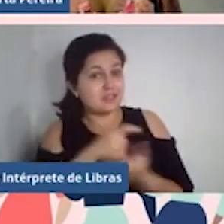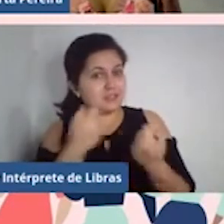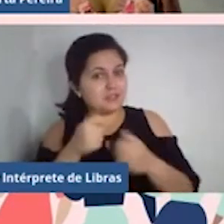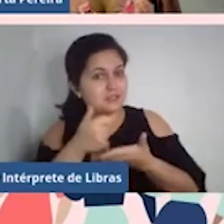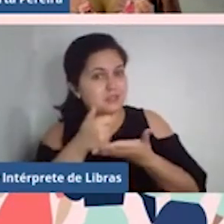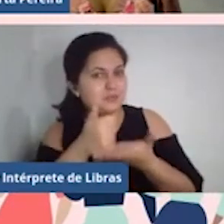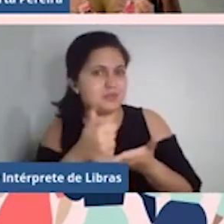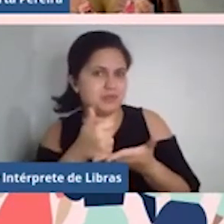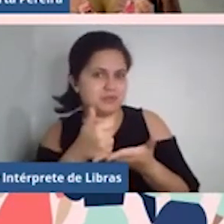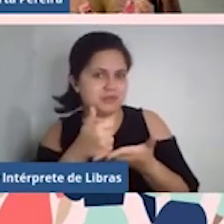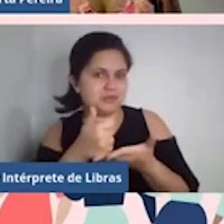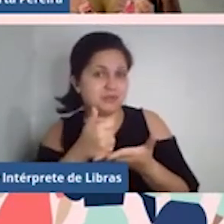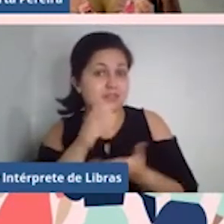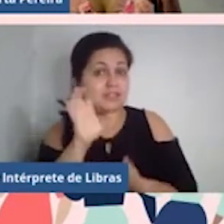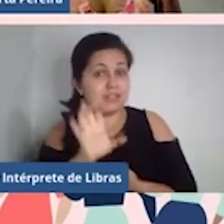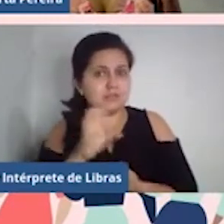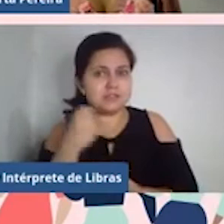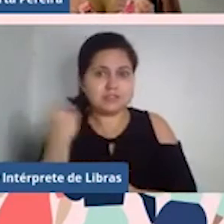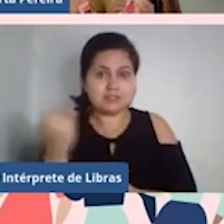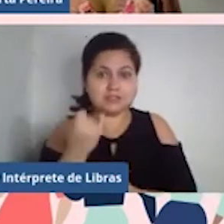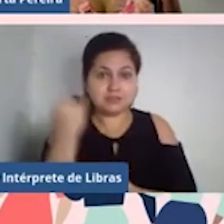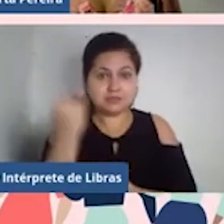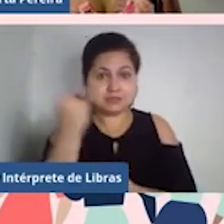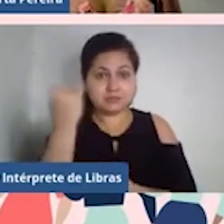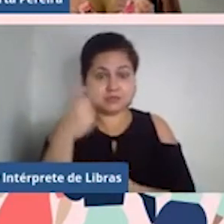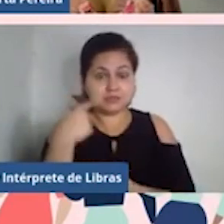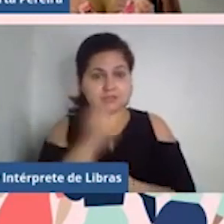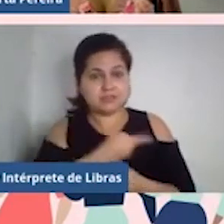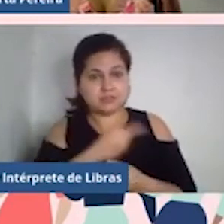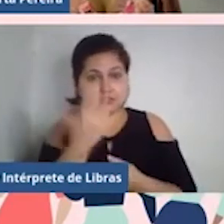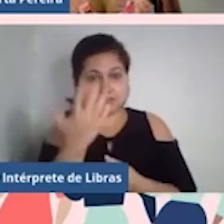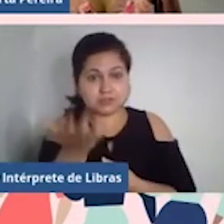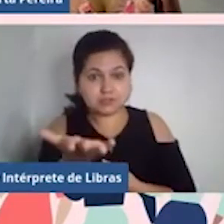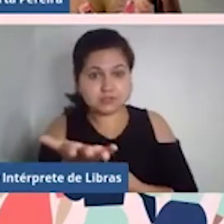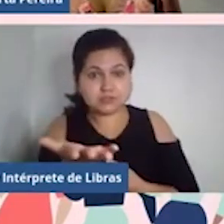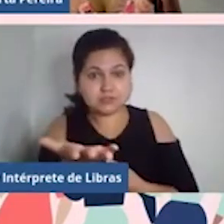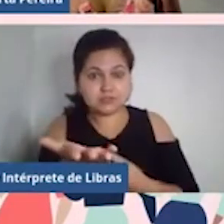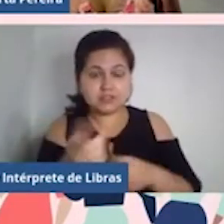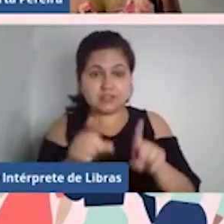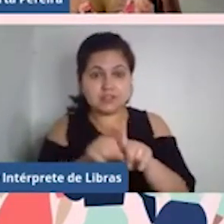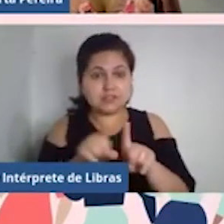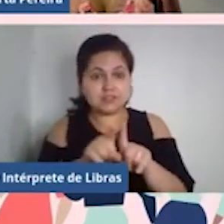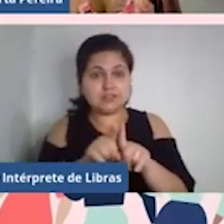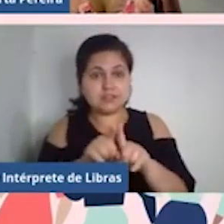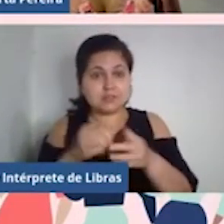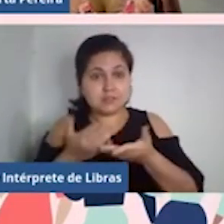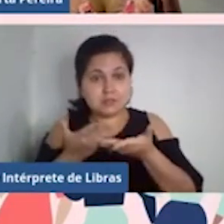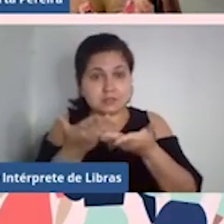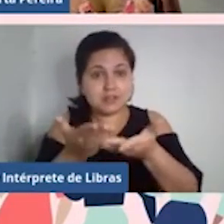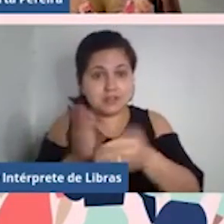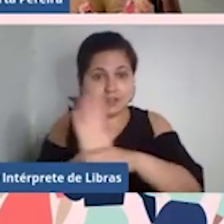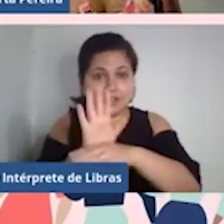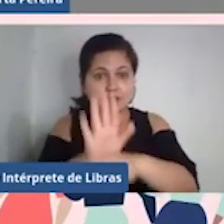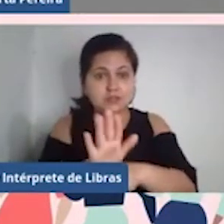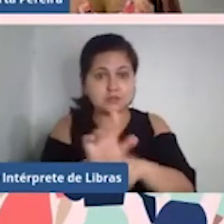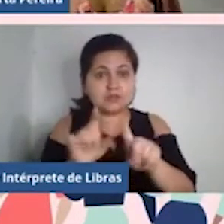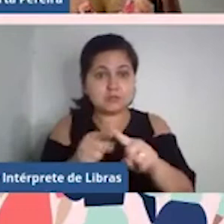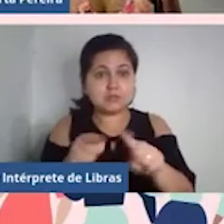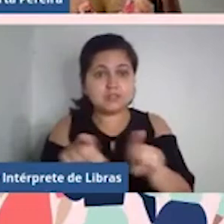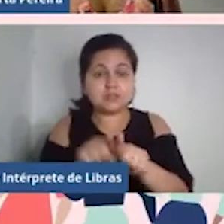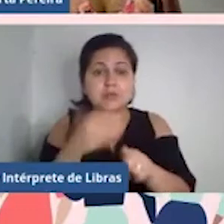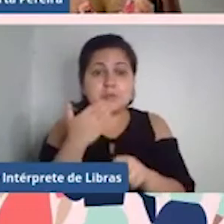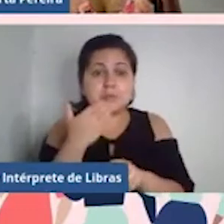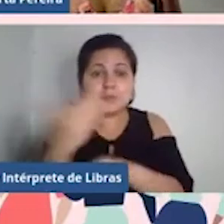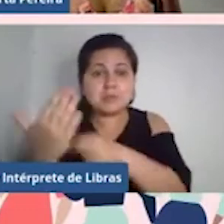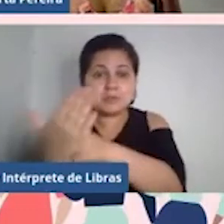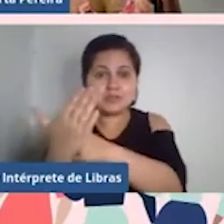apoio, né? E para isso é importante a gente estender a mão e também para dar ajuda, mas também para pedir ajuda. E do outro lado a gente tem